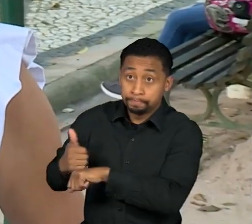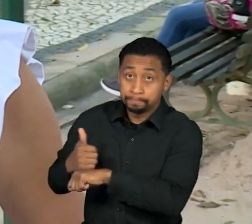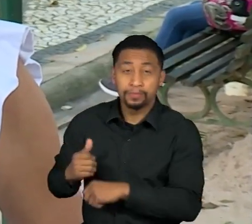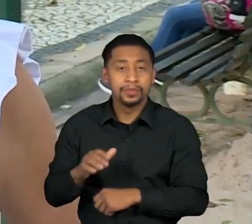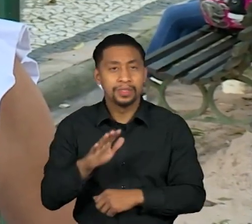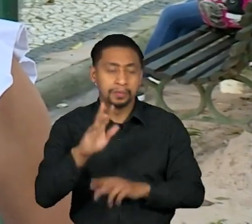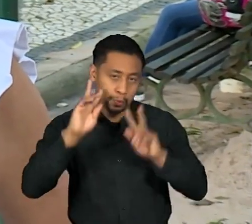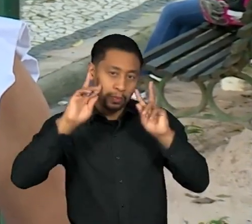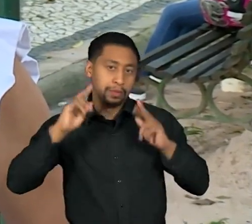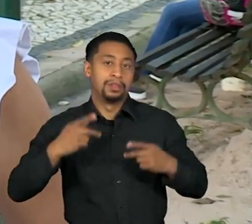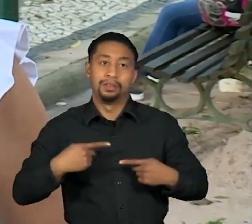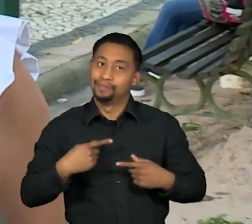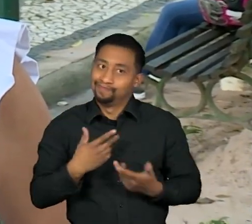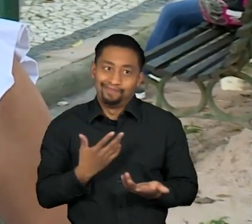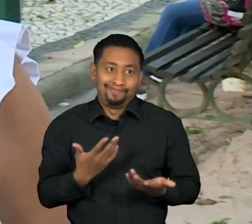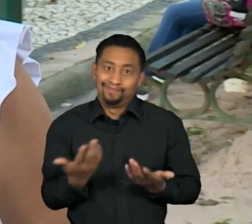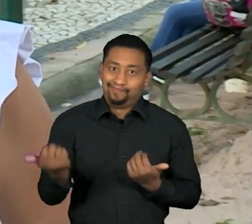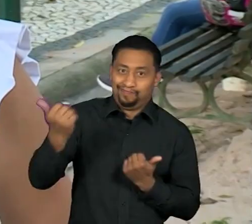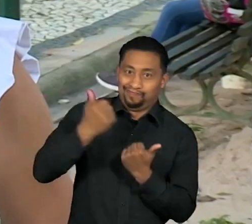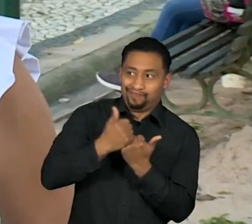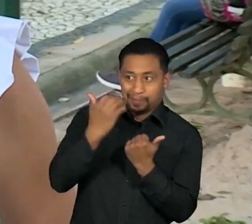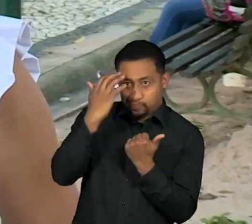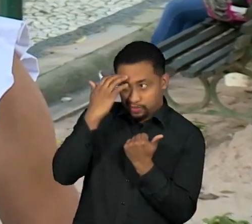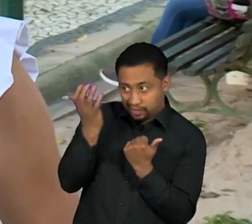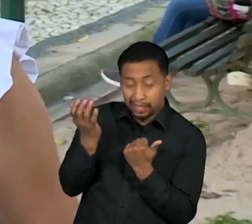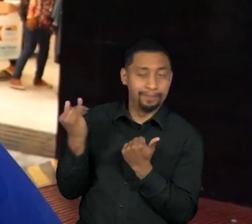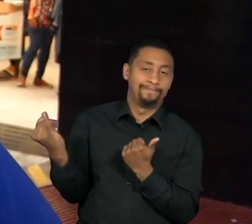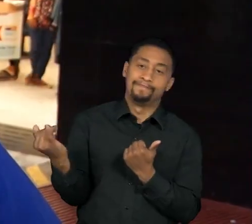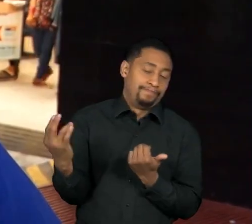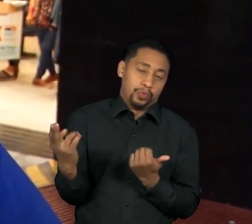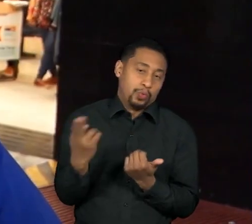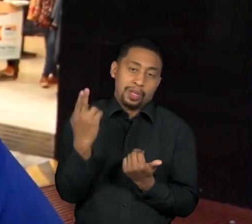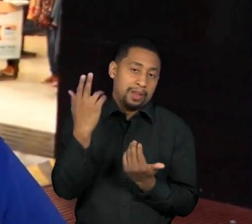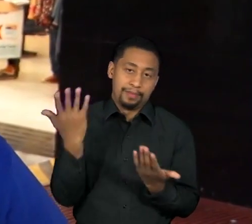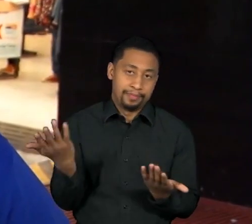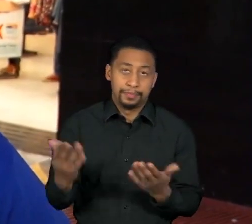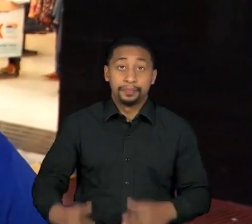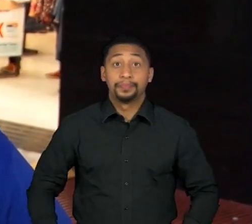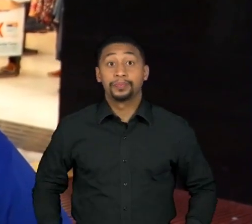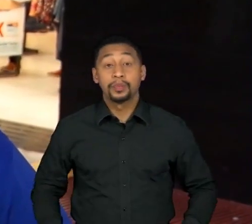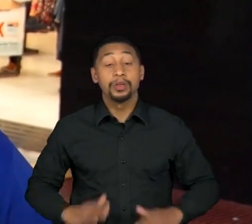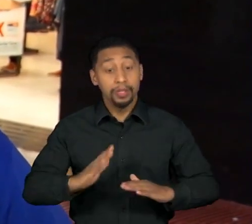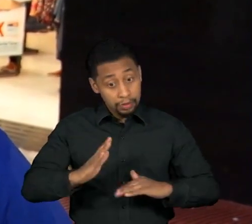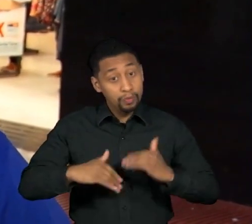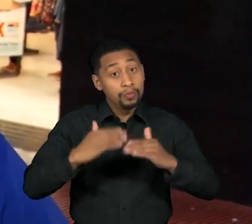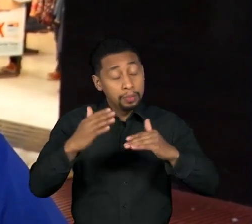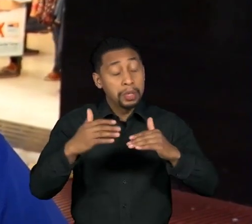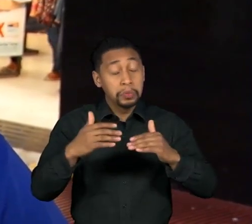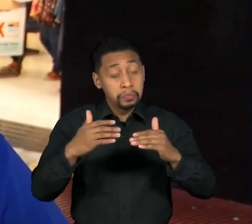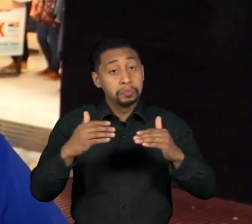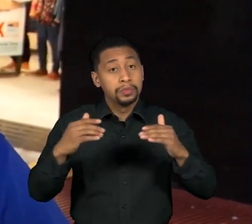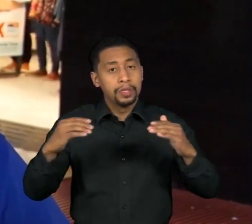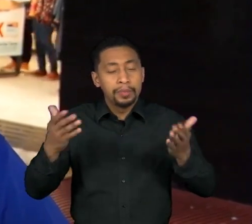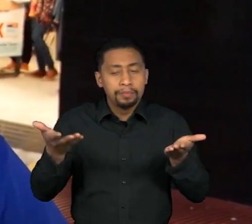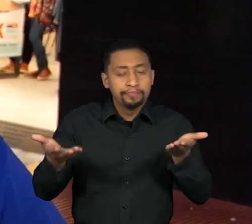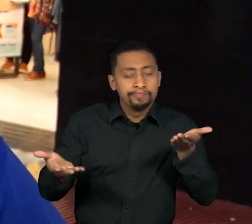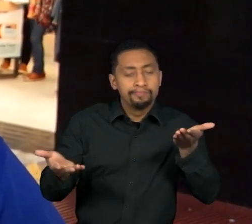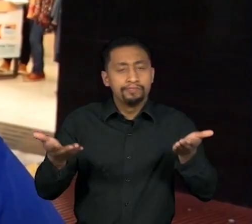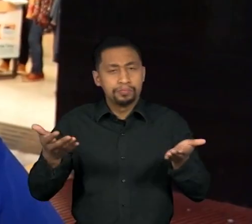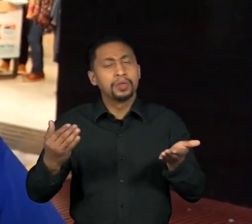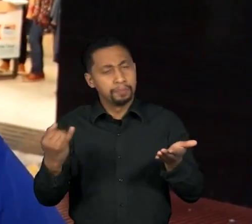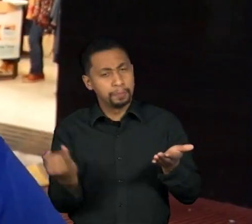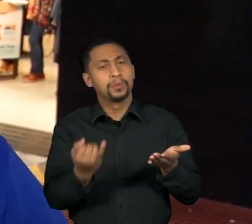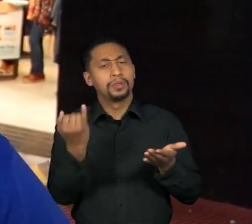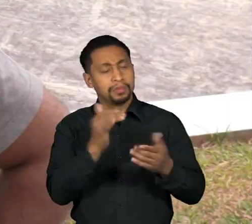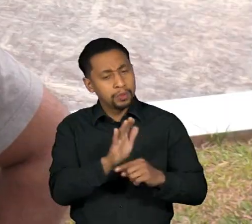ser humano não pode ser substituído de forma alguma. Todo desenvolvimento na medida certa é muito útil